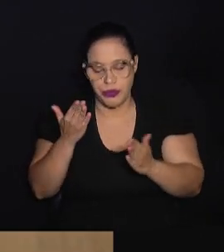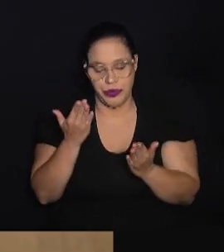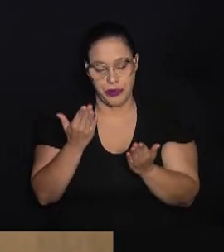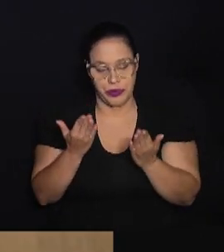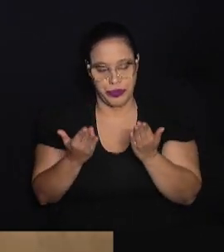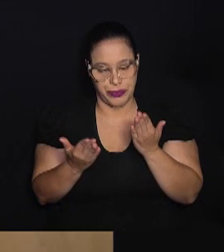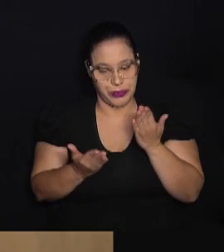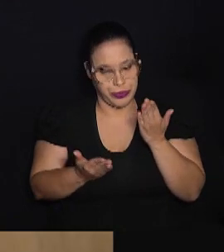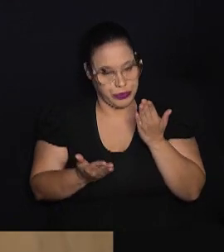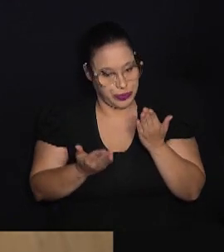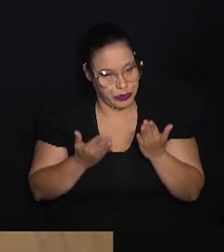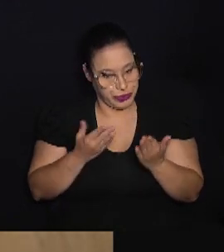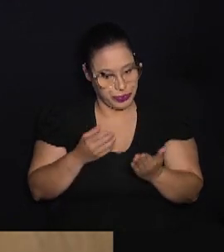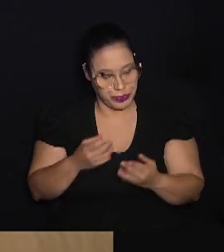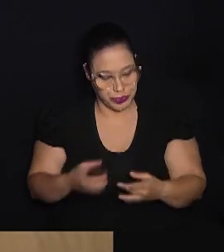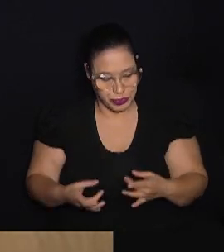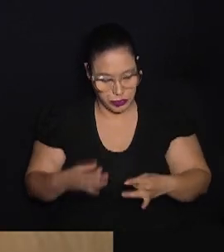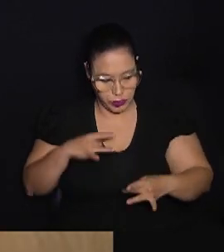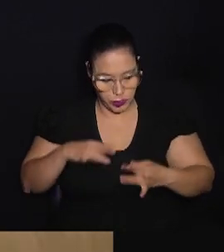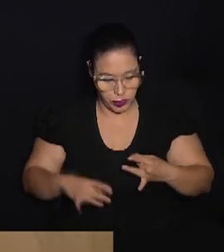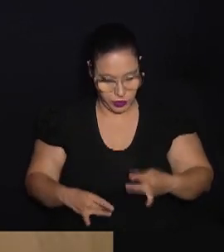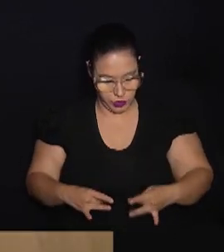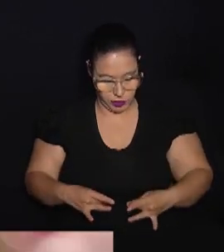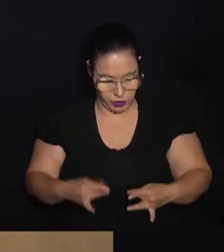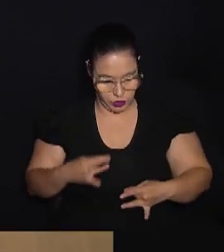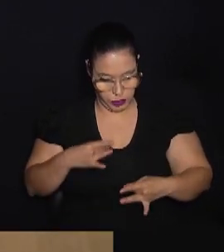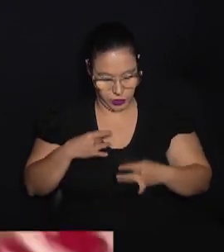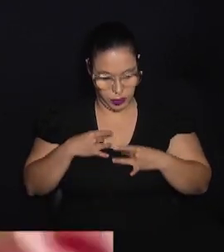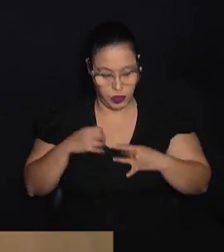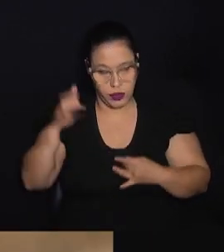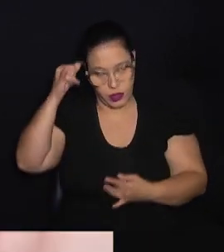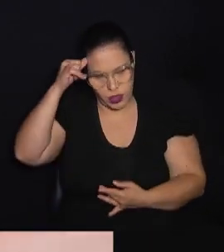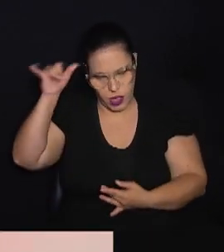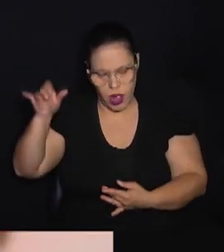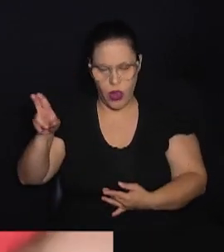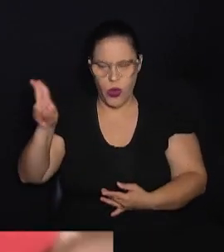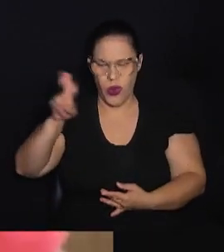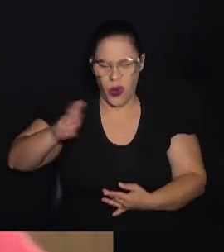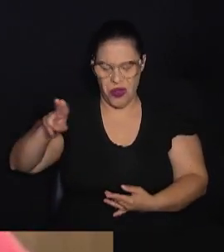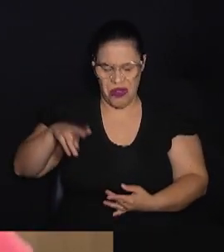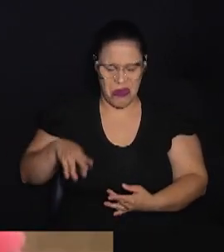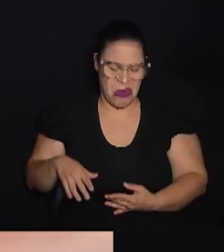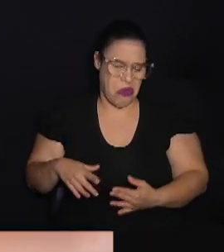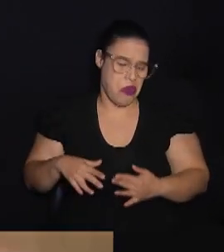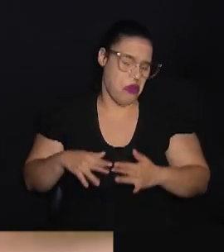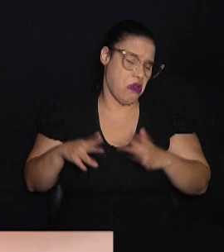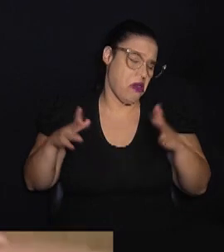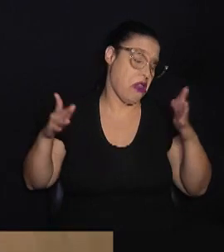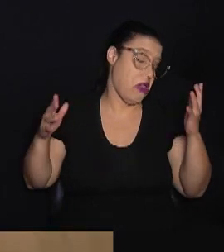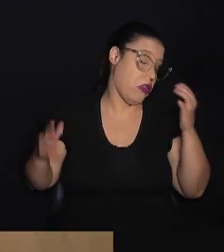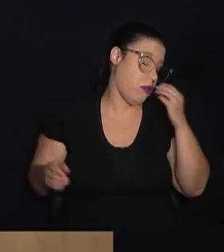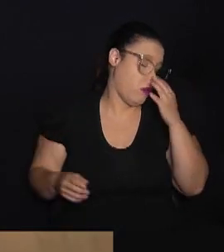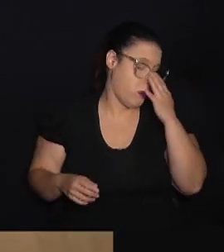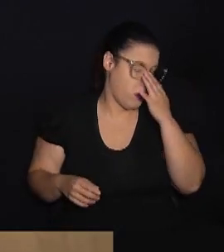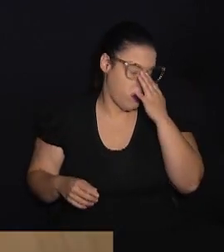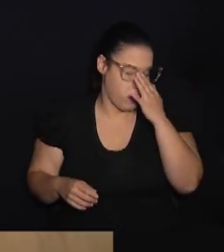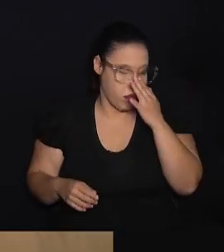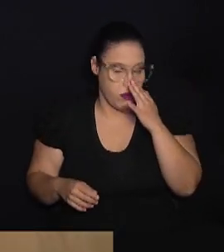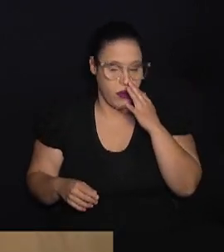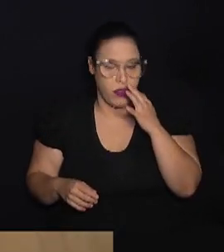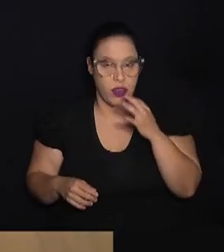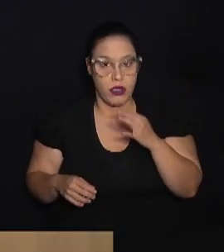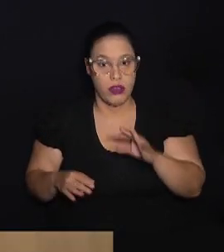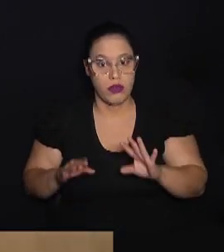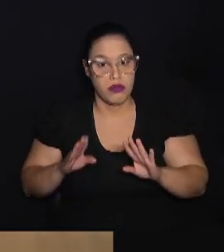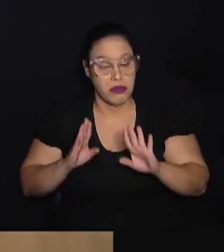dosar a quantidade de hormônio que você vai usar, evitar, como eu falei, doses exageradas, suprafisiológicas e